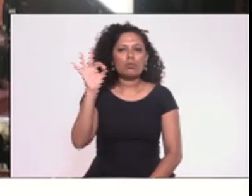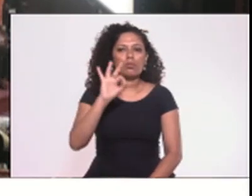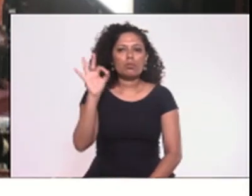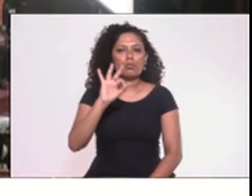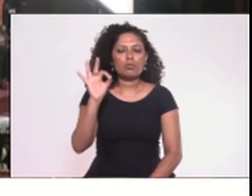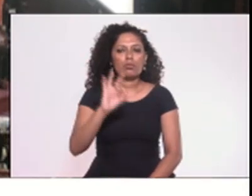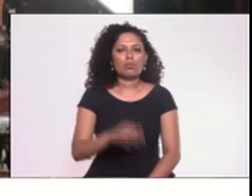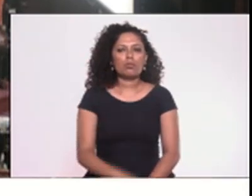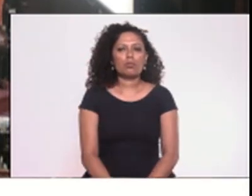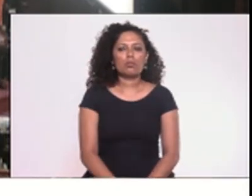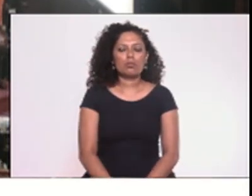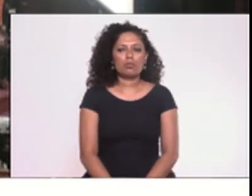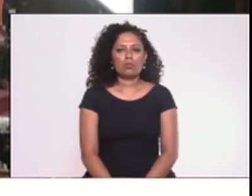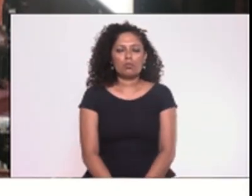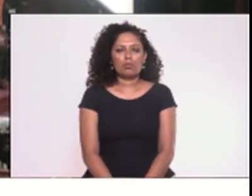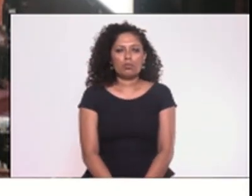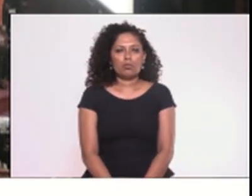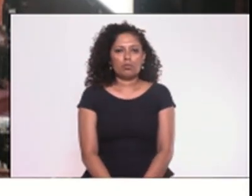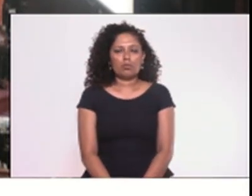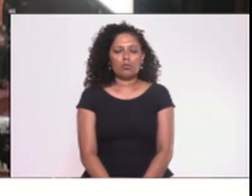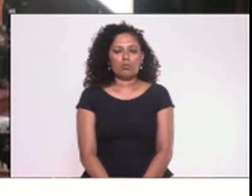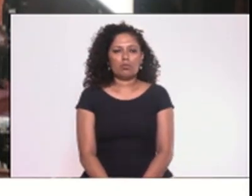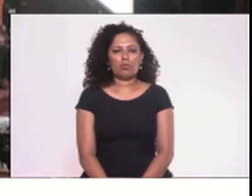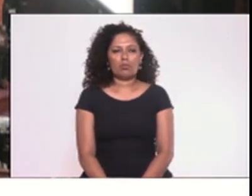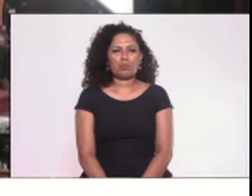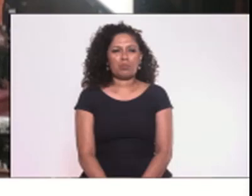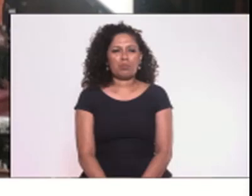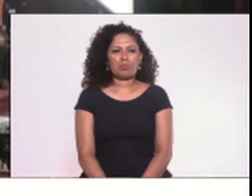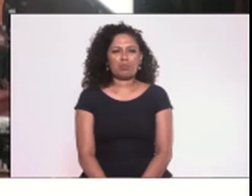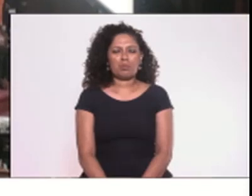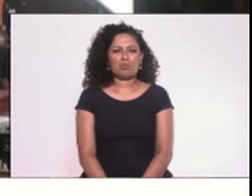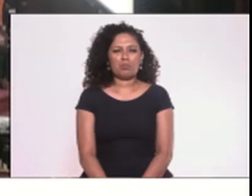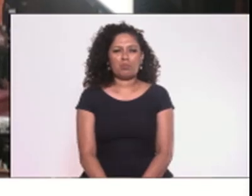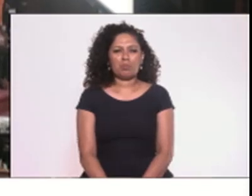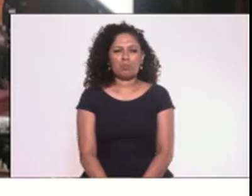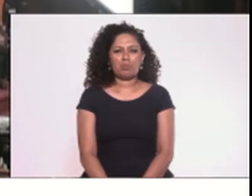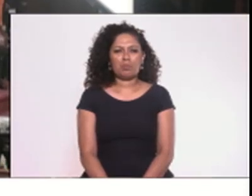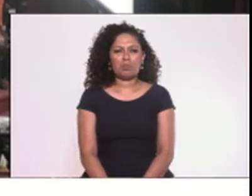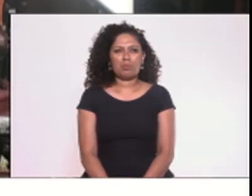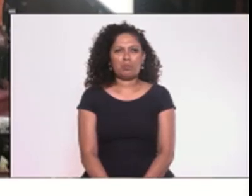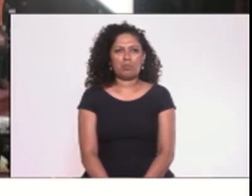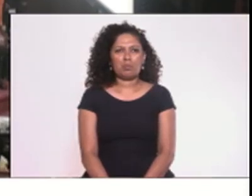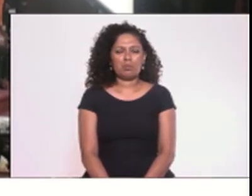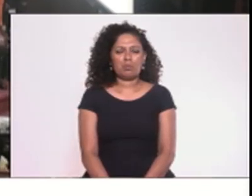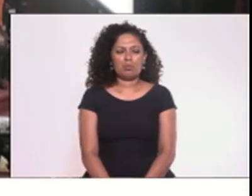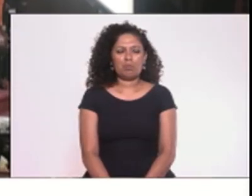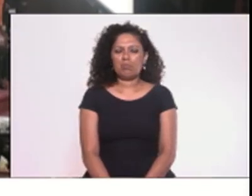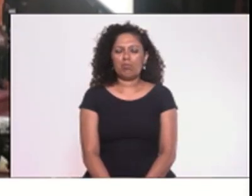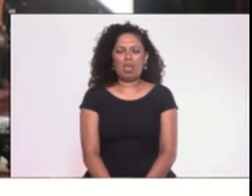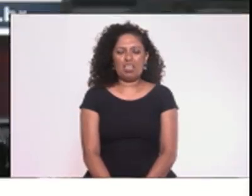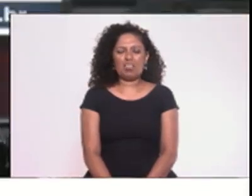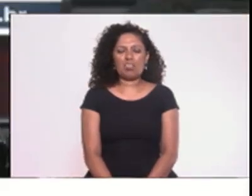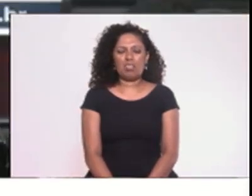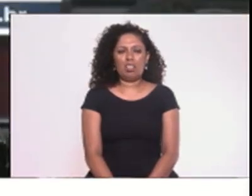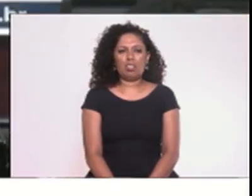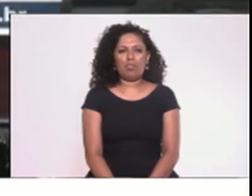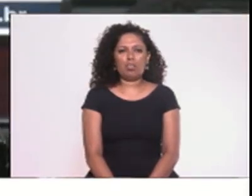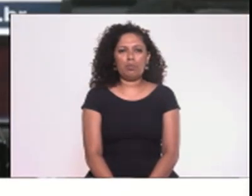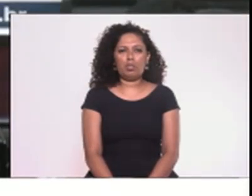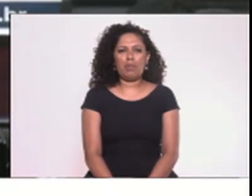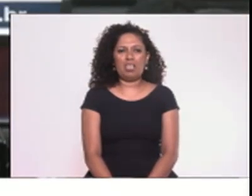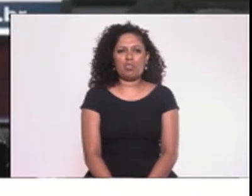o propósito desse encontro é para falar na relação bioeconomia e resíduos sólidos. E eu achei isso